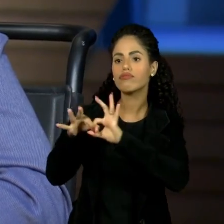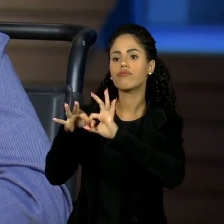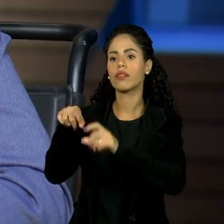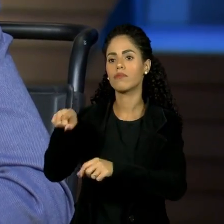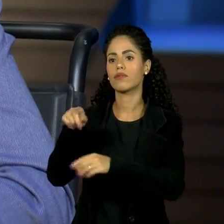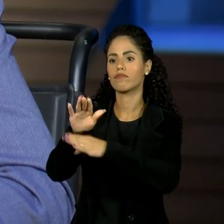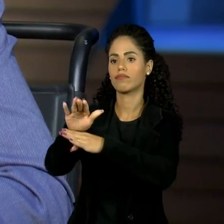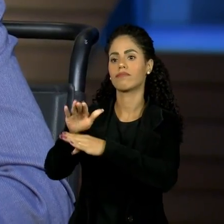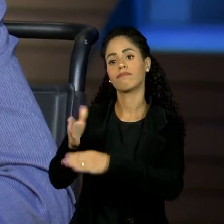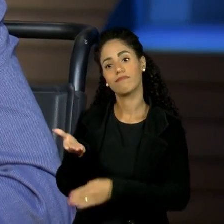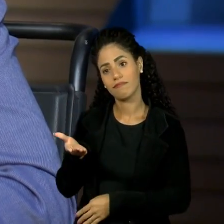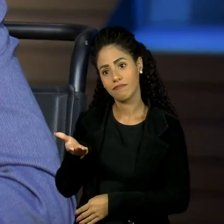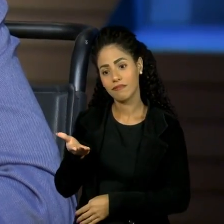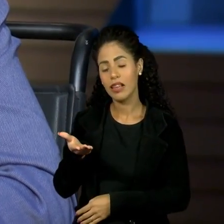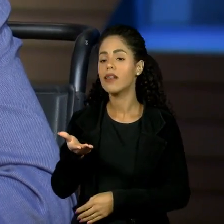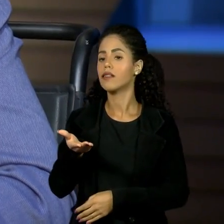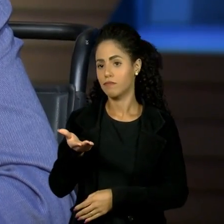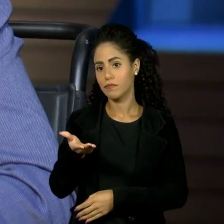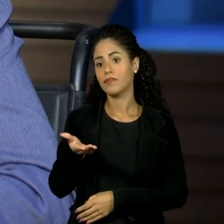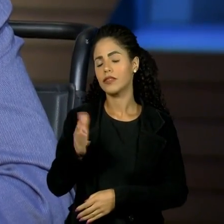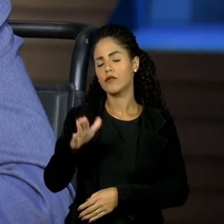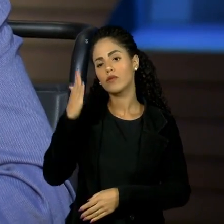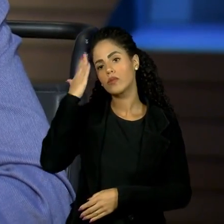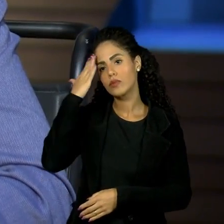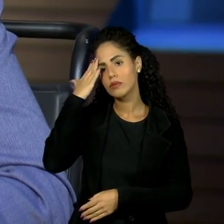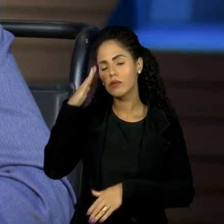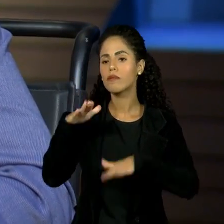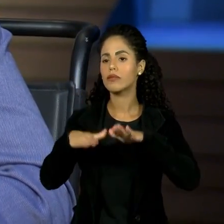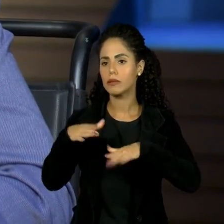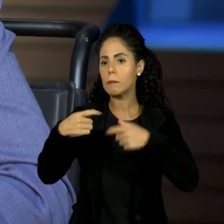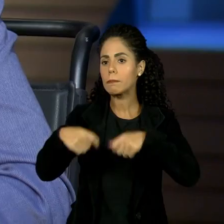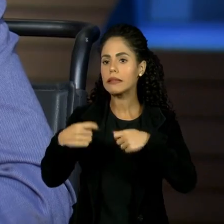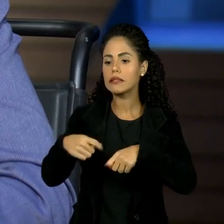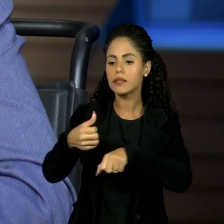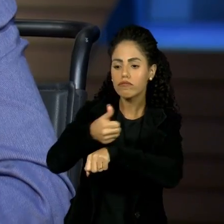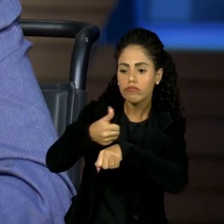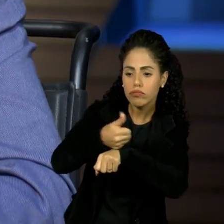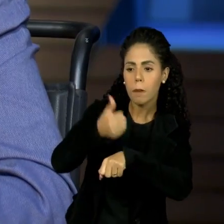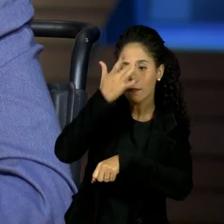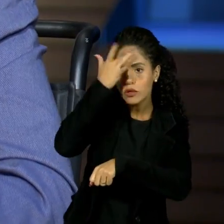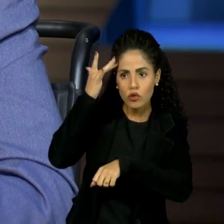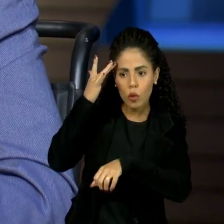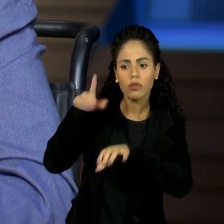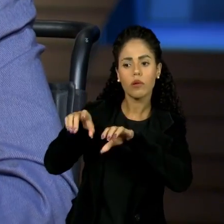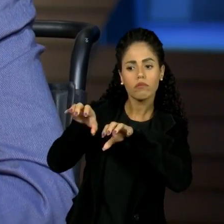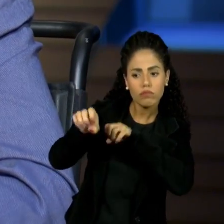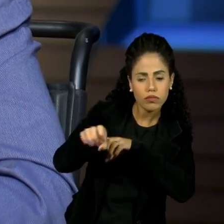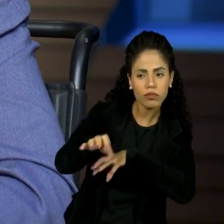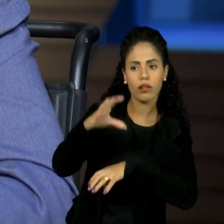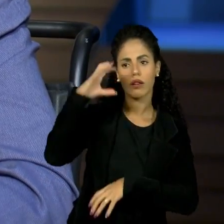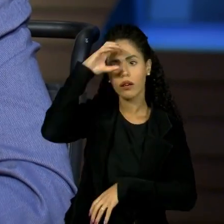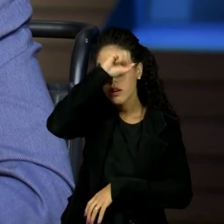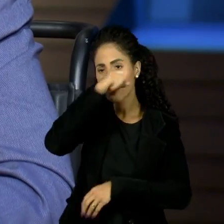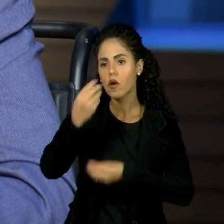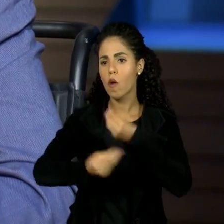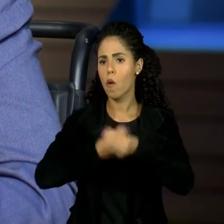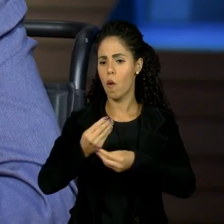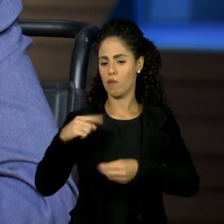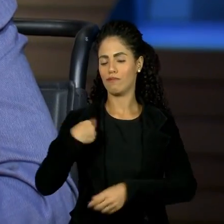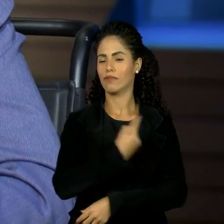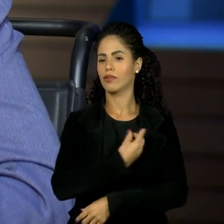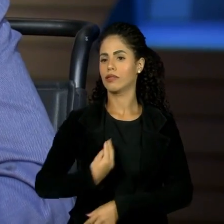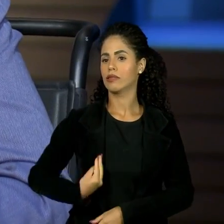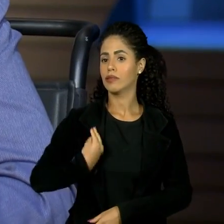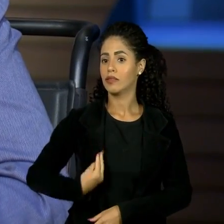proporciona. Então, isso gera uma ausência de rede de apoio e, como foi muito bem colocado, nós estamos